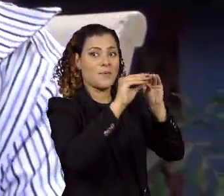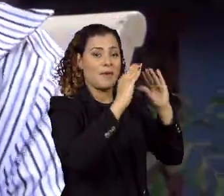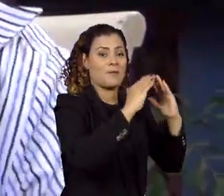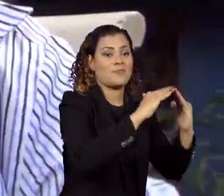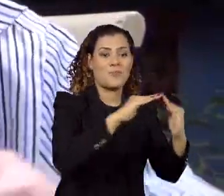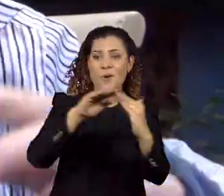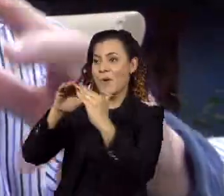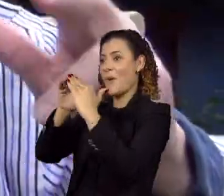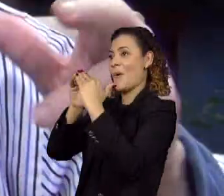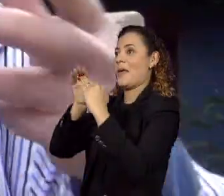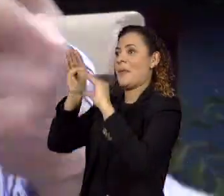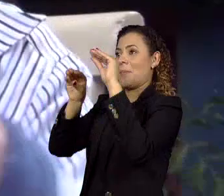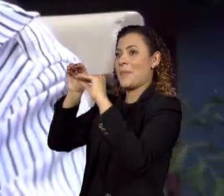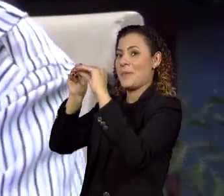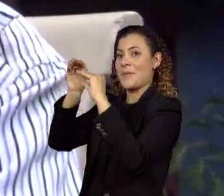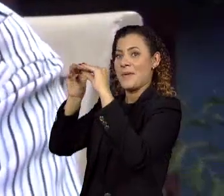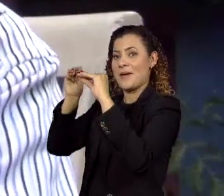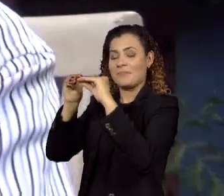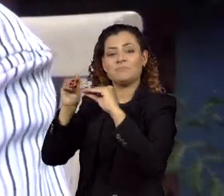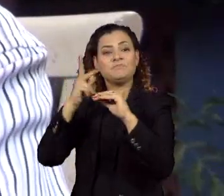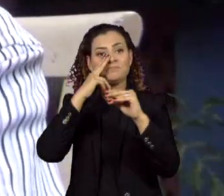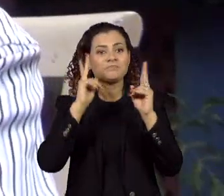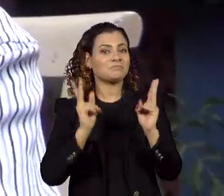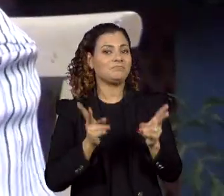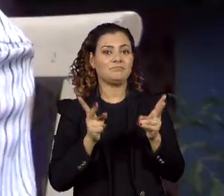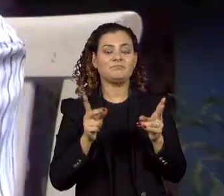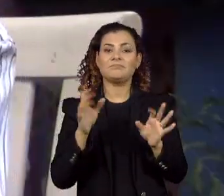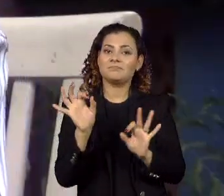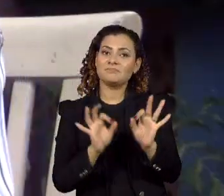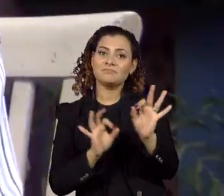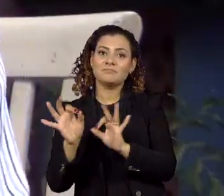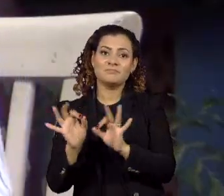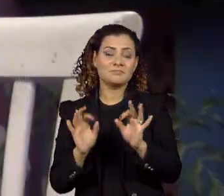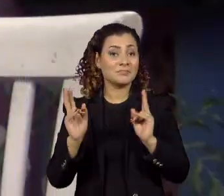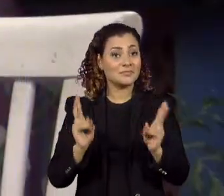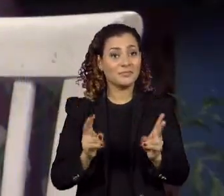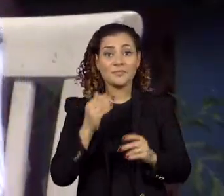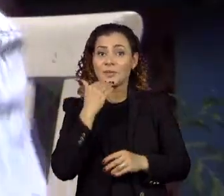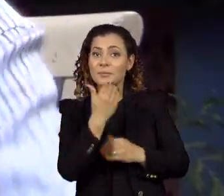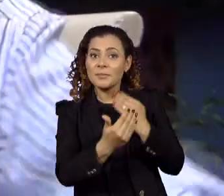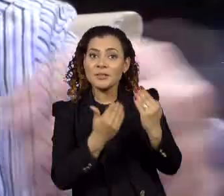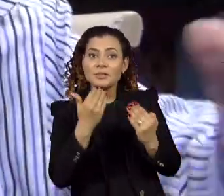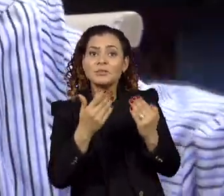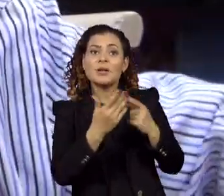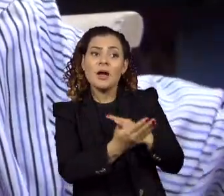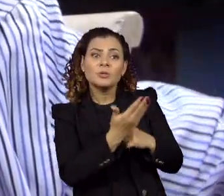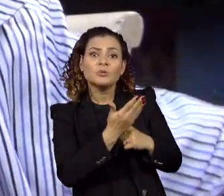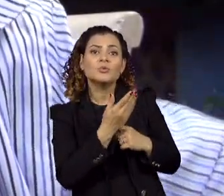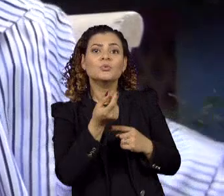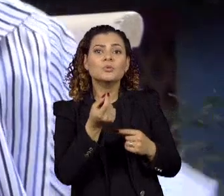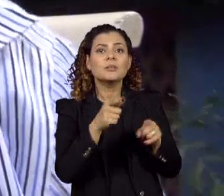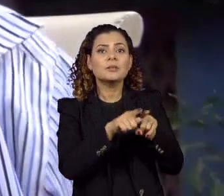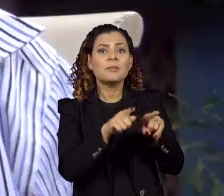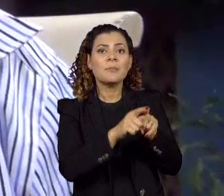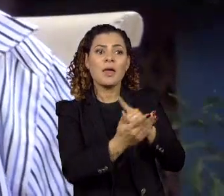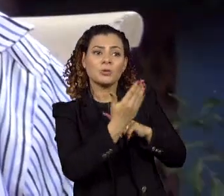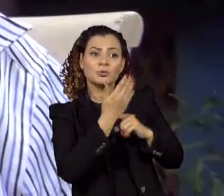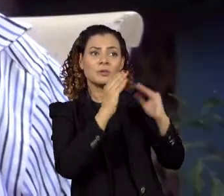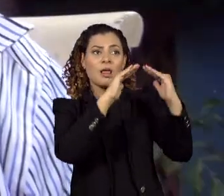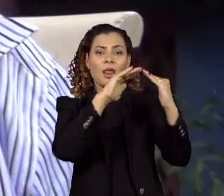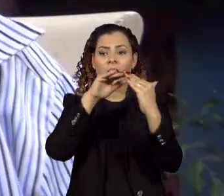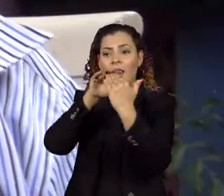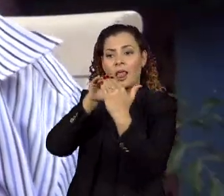a gente só fazendo o espetáculo. Às vezes a gente se virava, piscava um olho, pedia alguma colaboração, ajuda e continuava